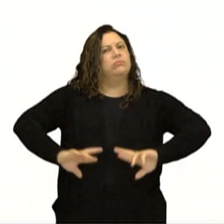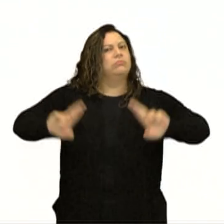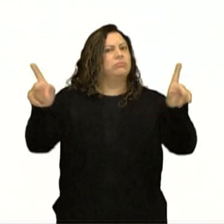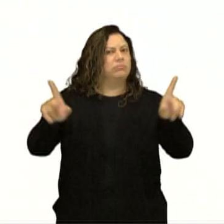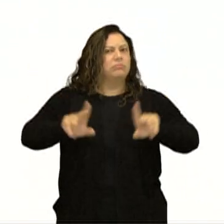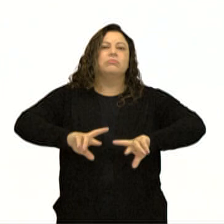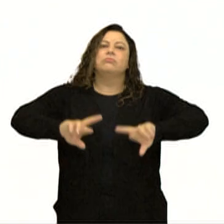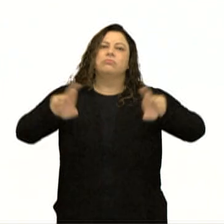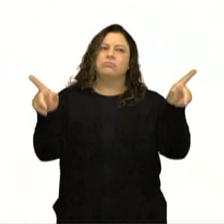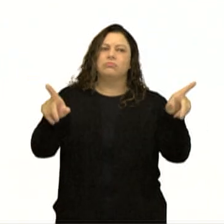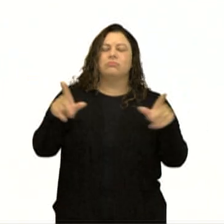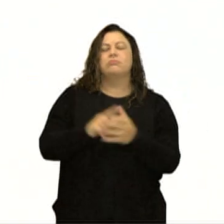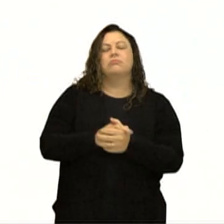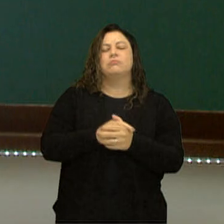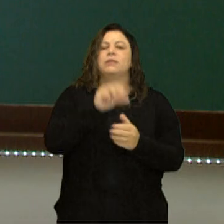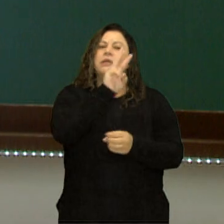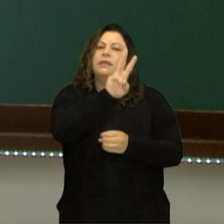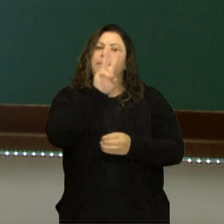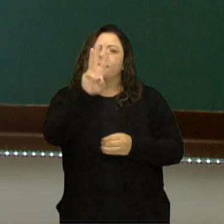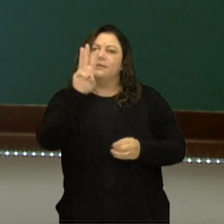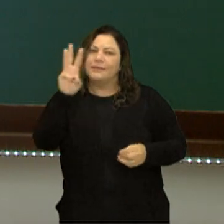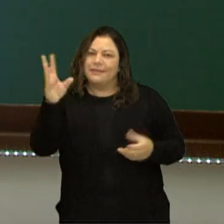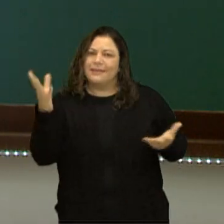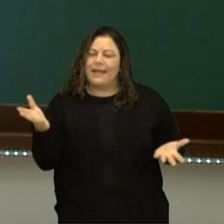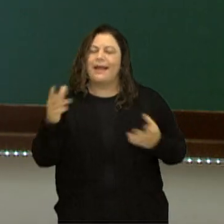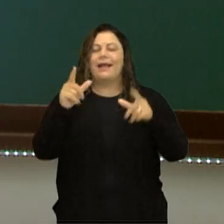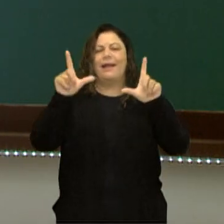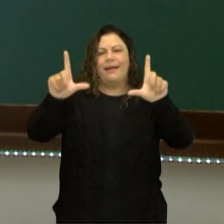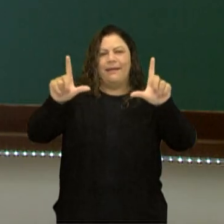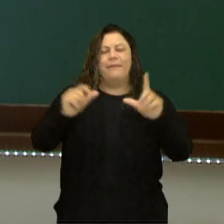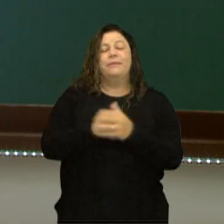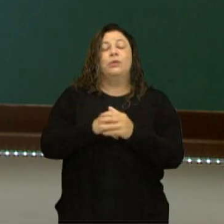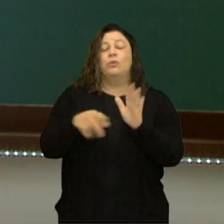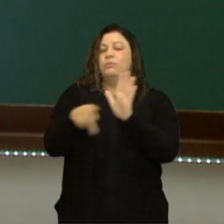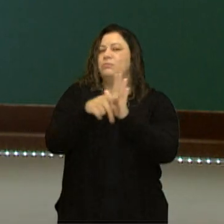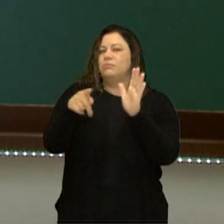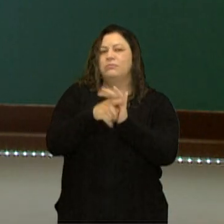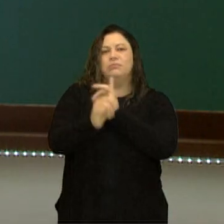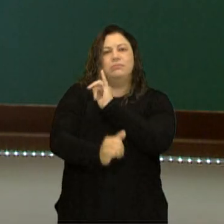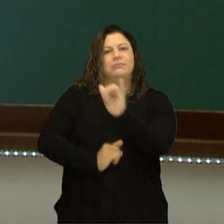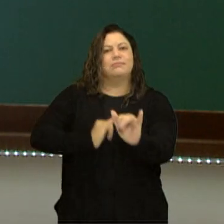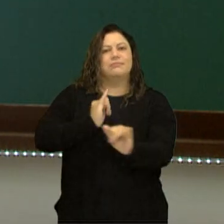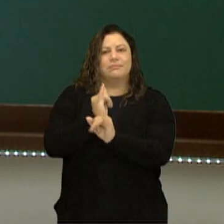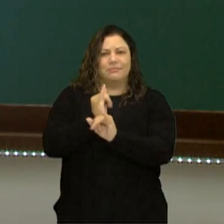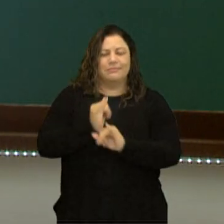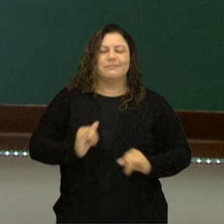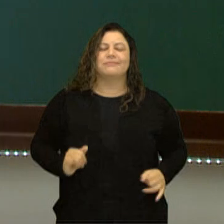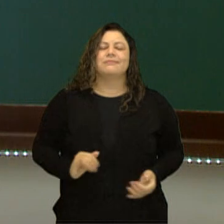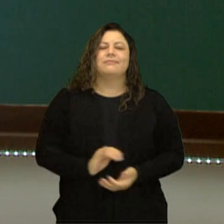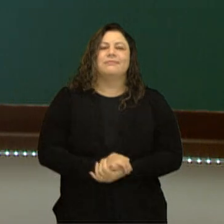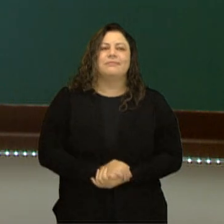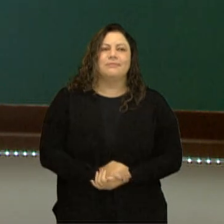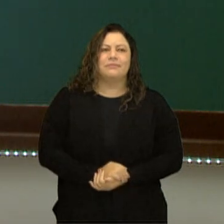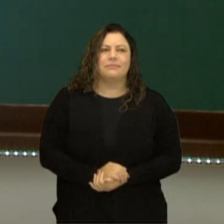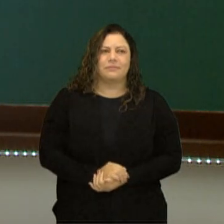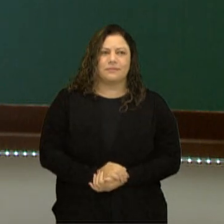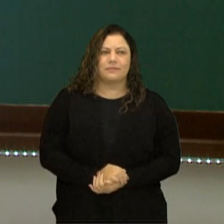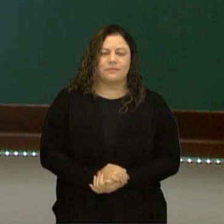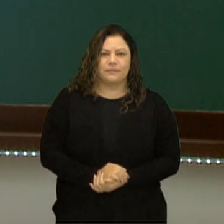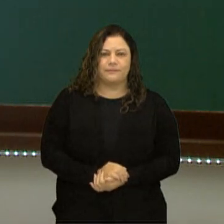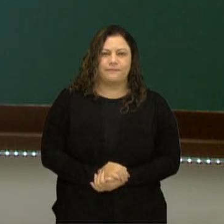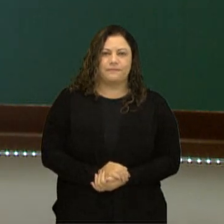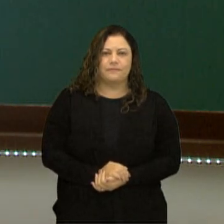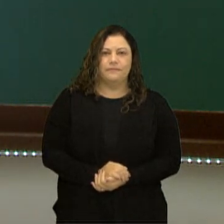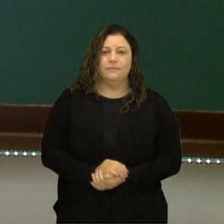aqui, ó, endereço, né? Eu tenho algumas coisinhas que são só na internet, ok? Very good.